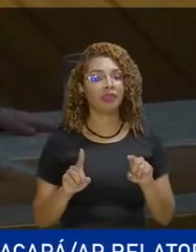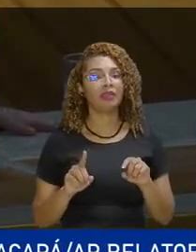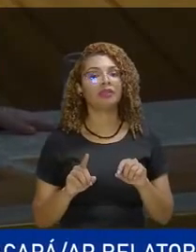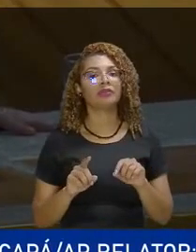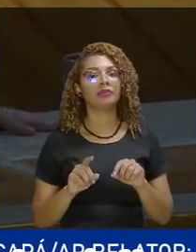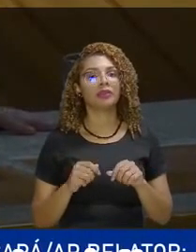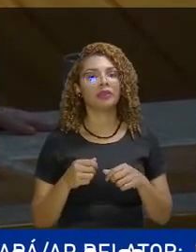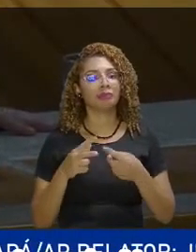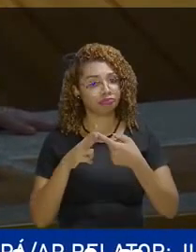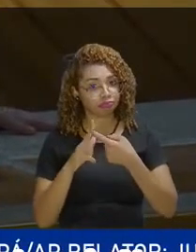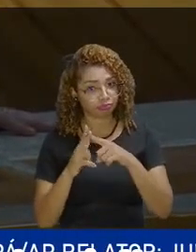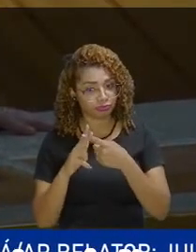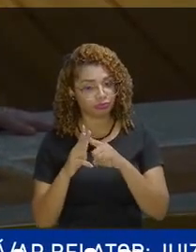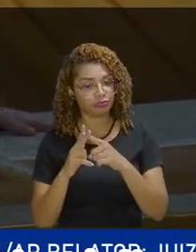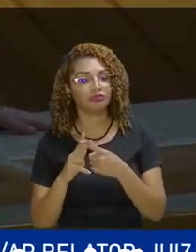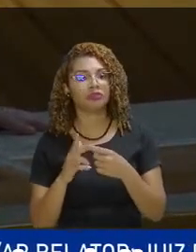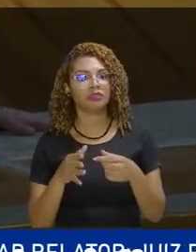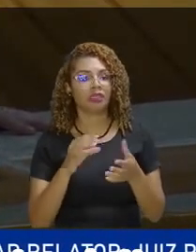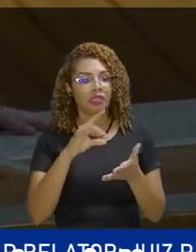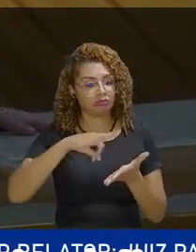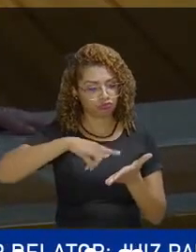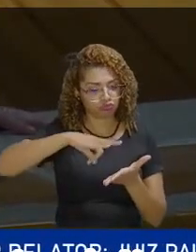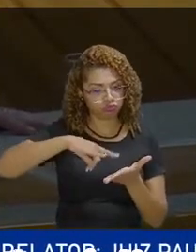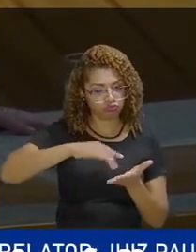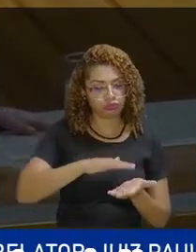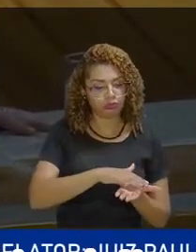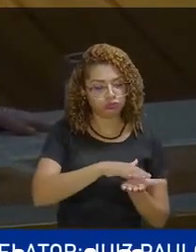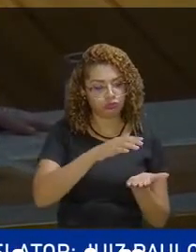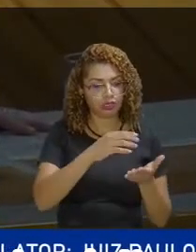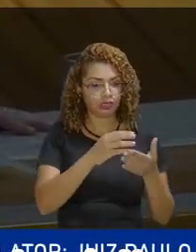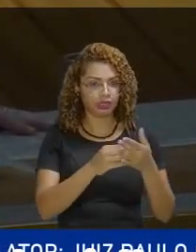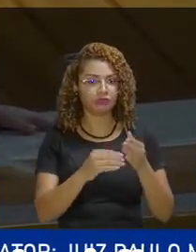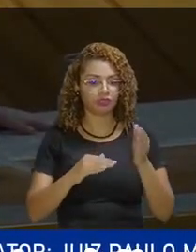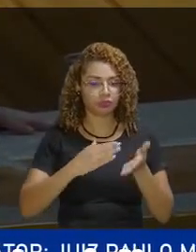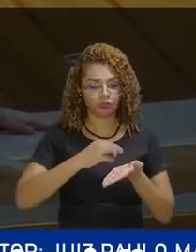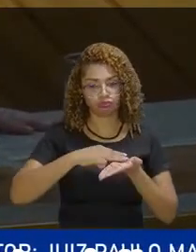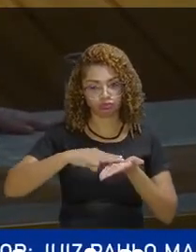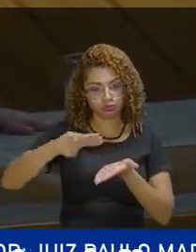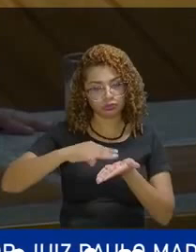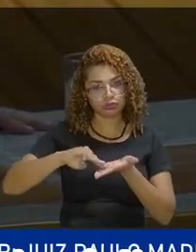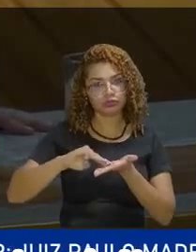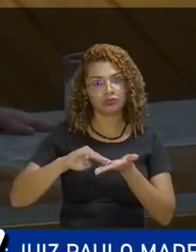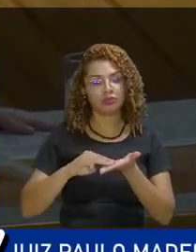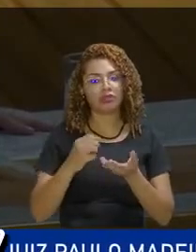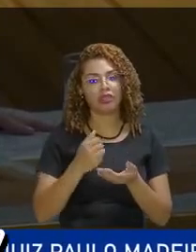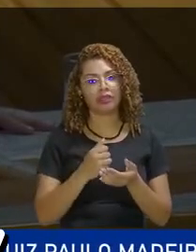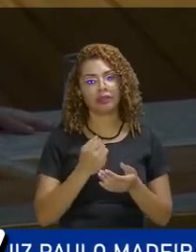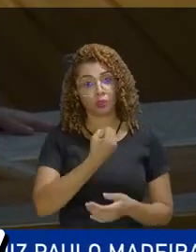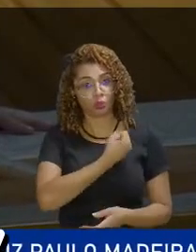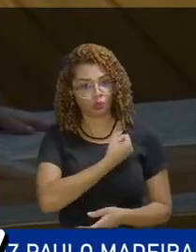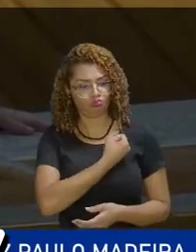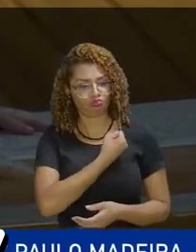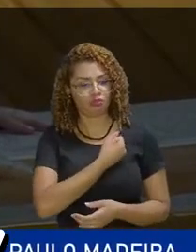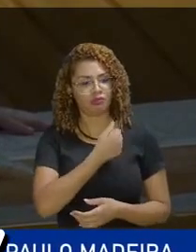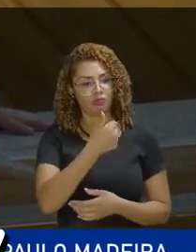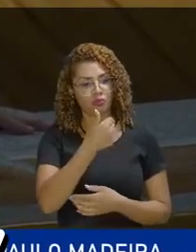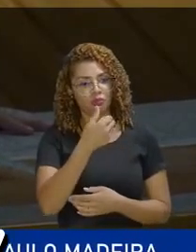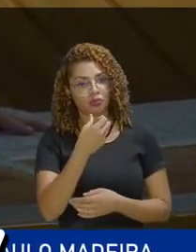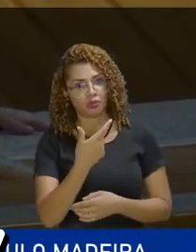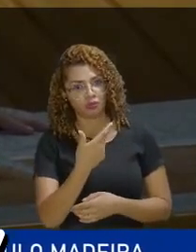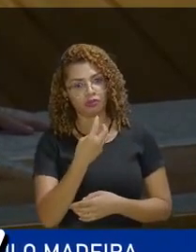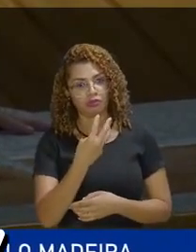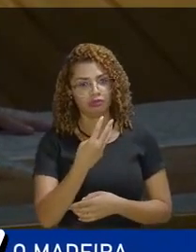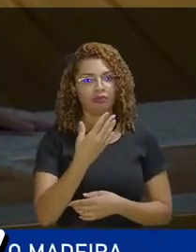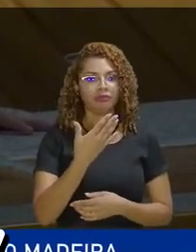entendimento. Eu quero pedir vênia ao Ministério Público e também aos técnicos do NACEP, que a gente sempre leva em